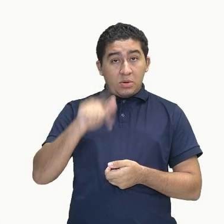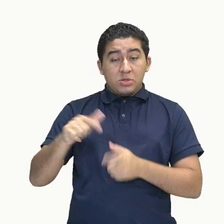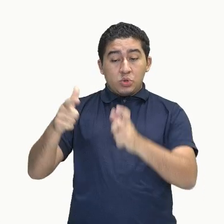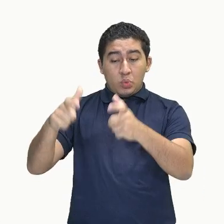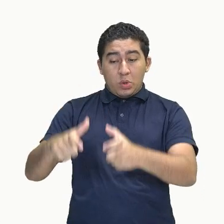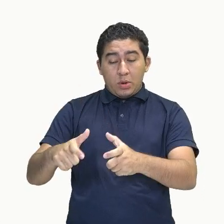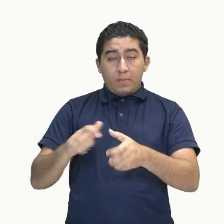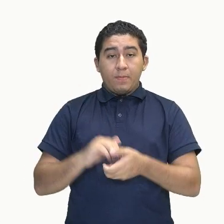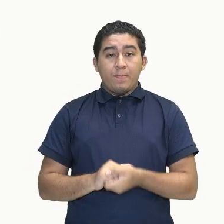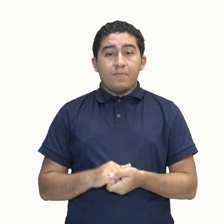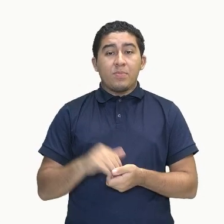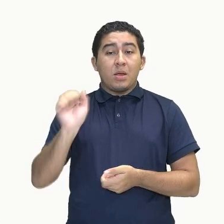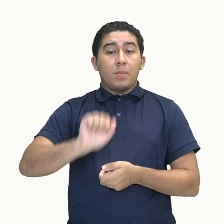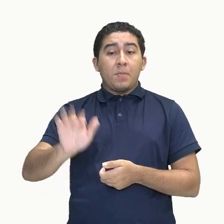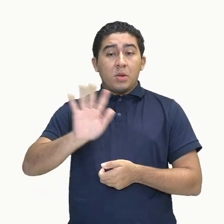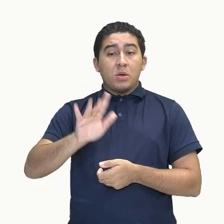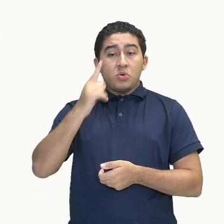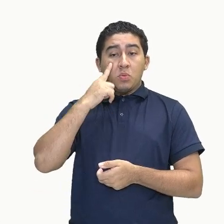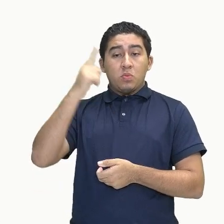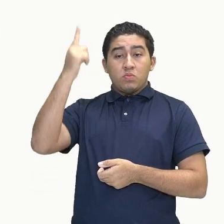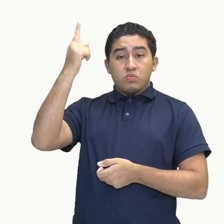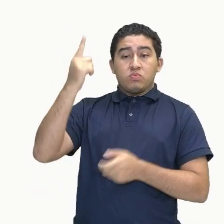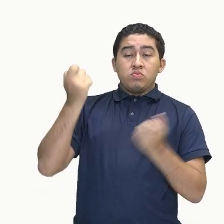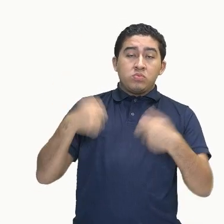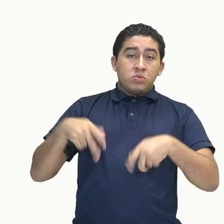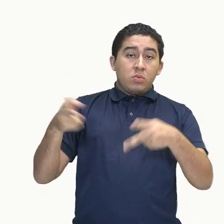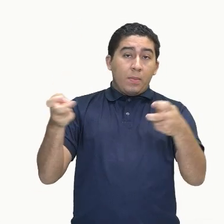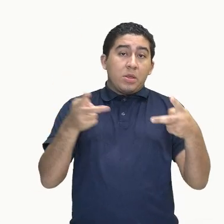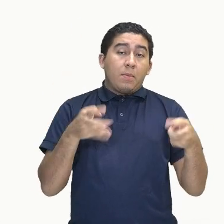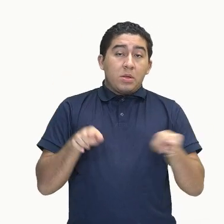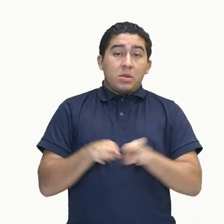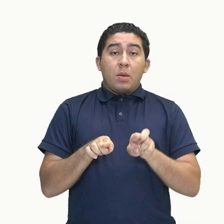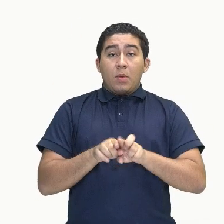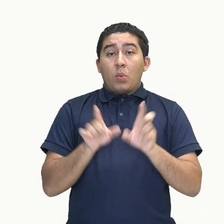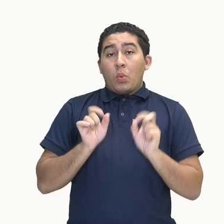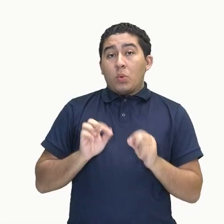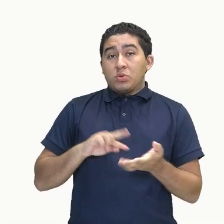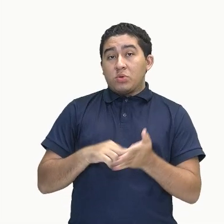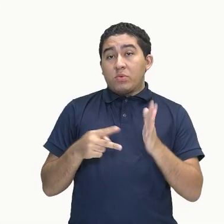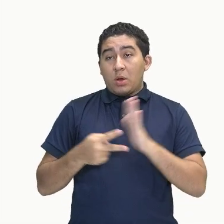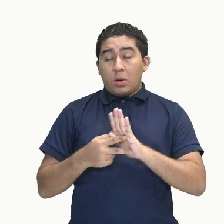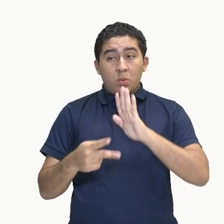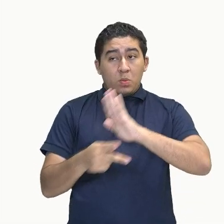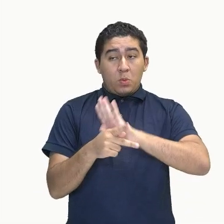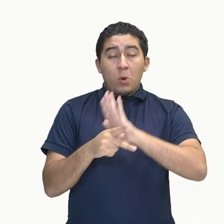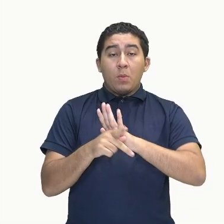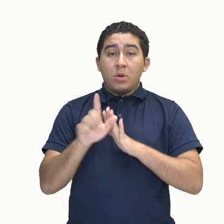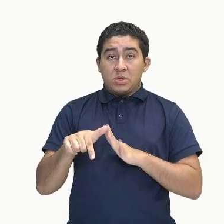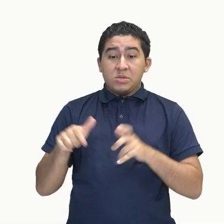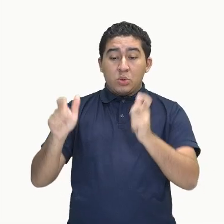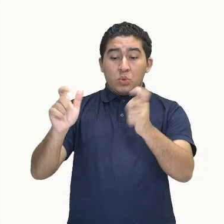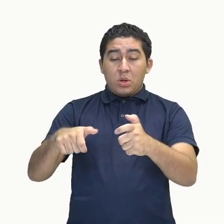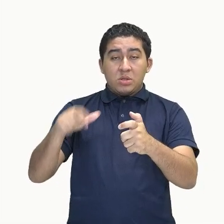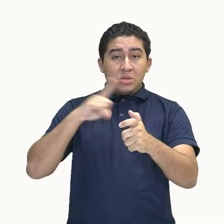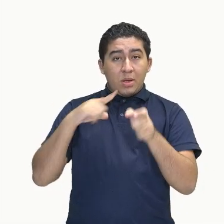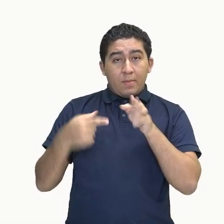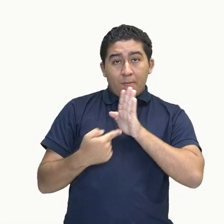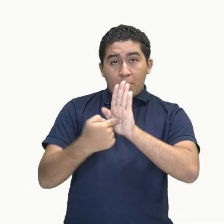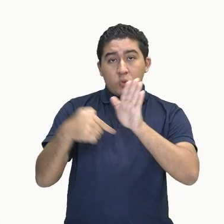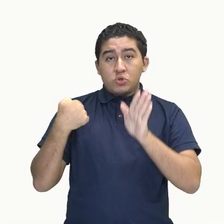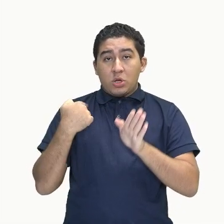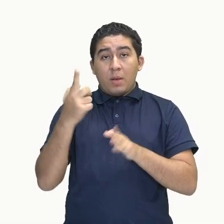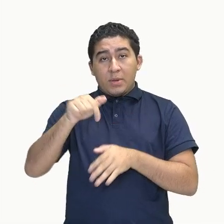E aí, nessas imagens, a gente consegue perceber, né, o significado que esse lugar vai trazer aí para